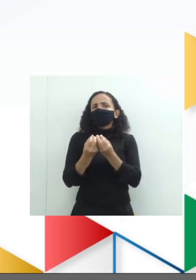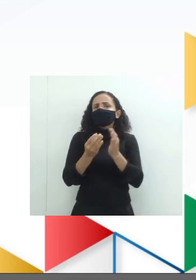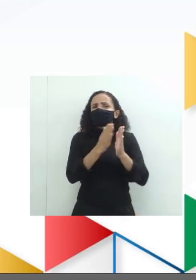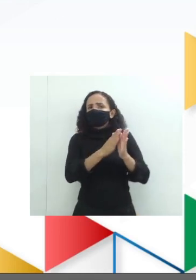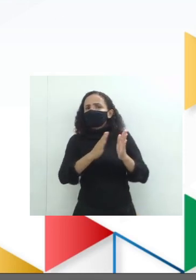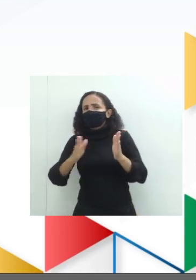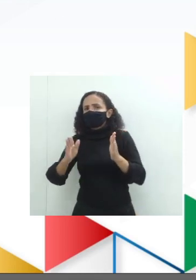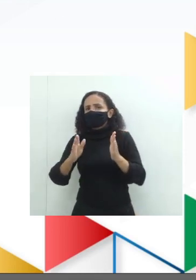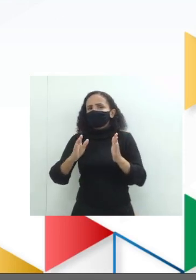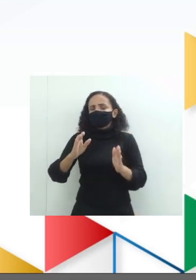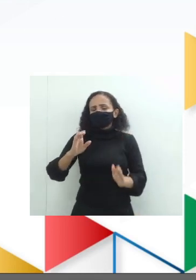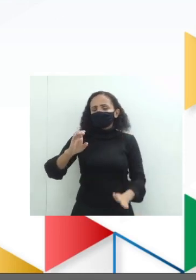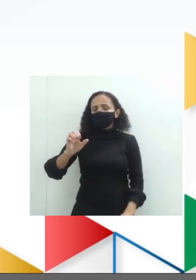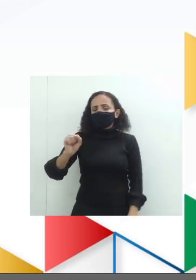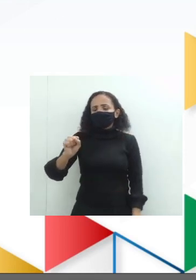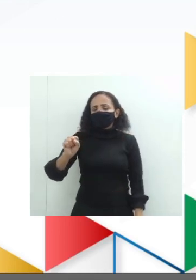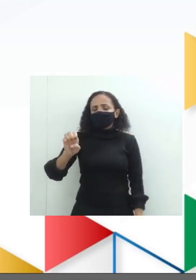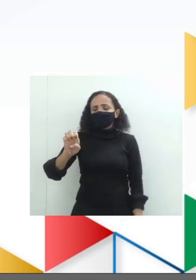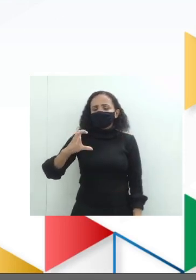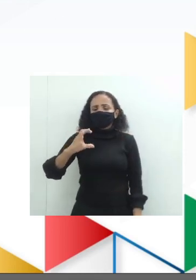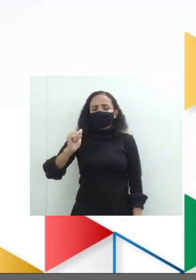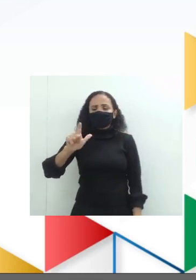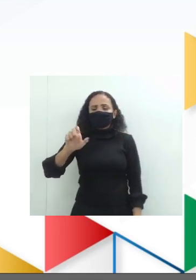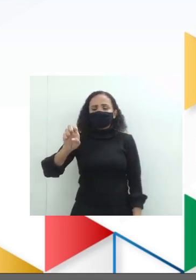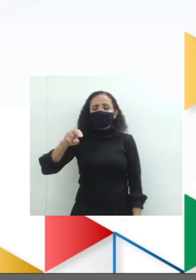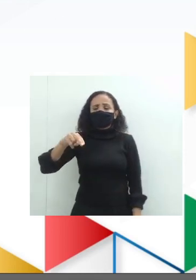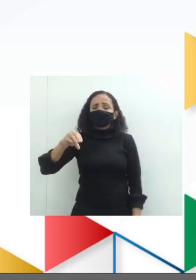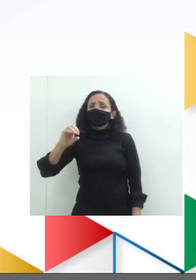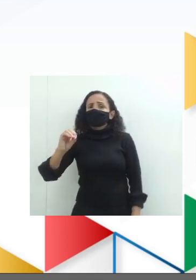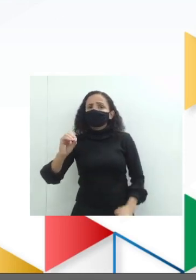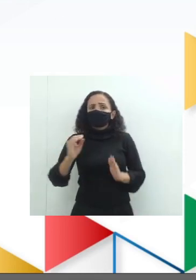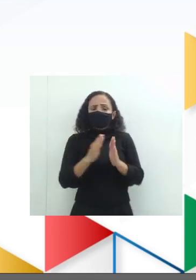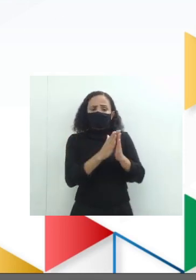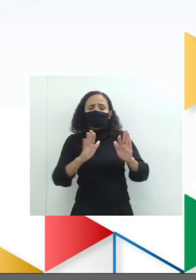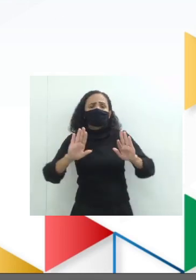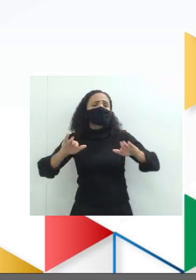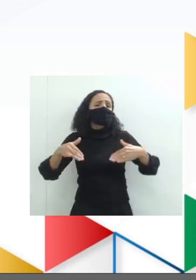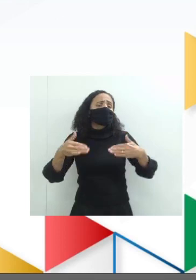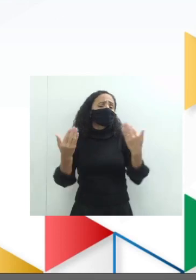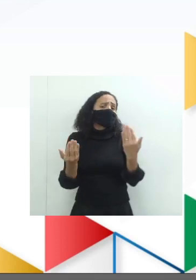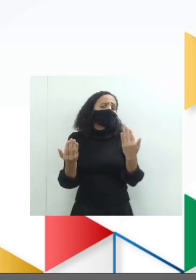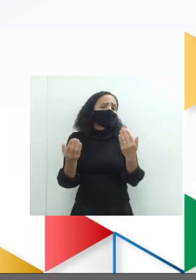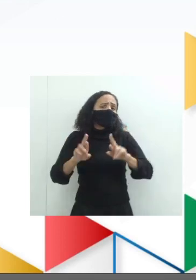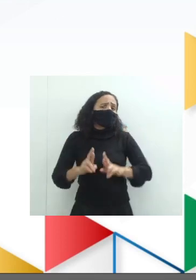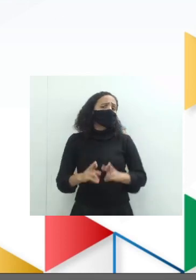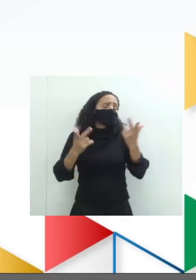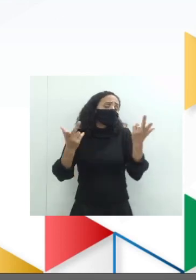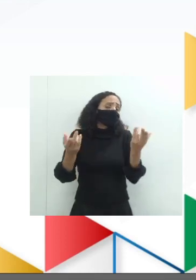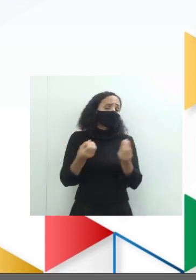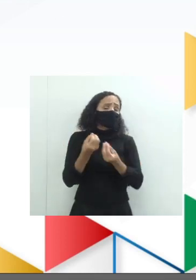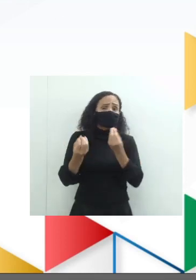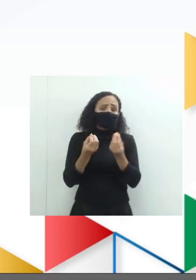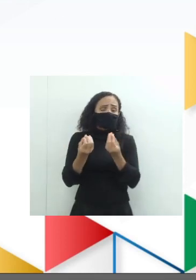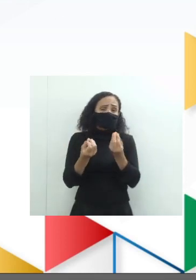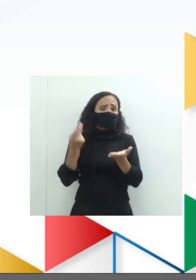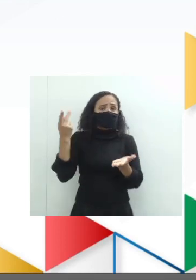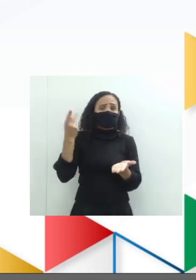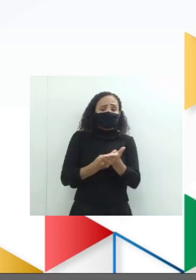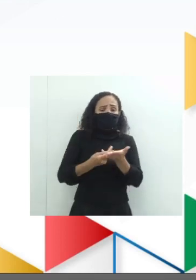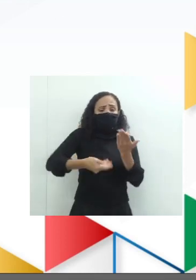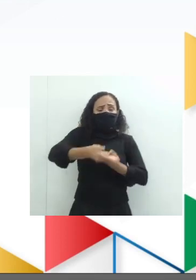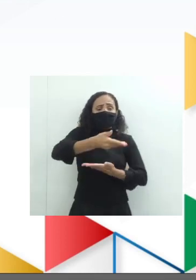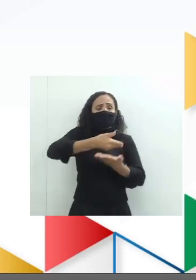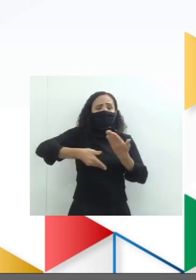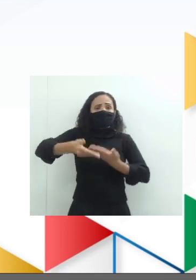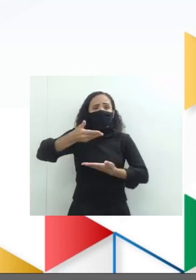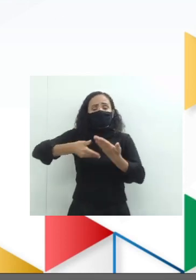retângulo? Porque além dele ter o ângulo reto, ele possui 3 lados distintos, diferentes. Então a gente classificou em relação